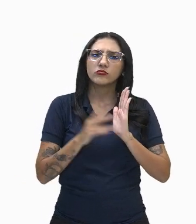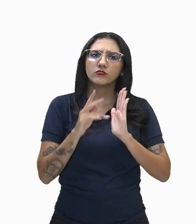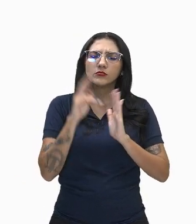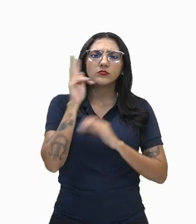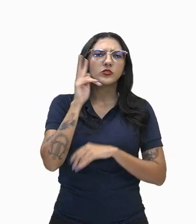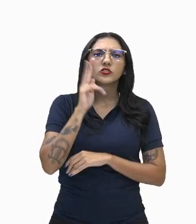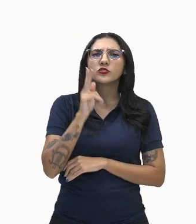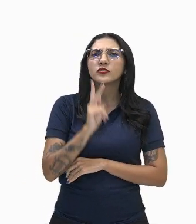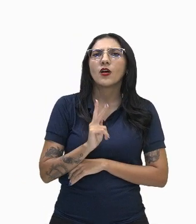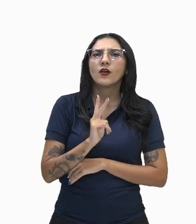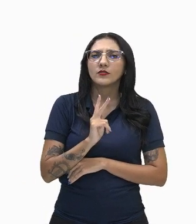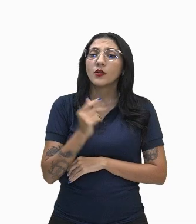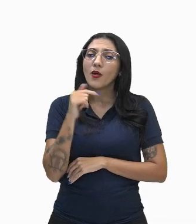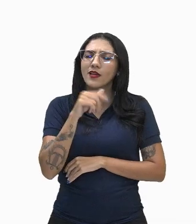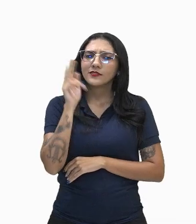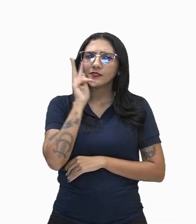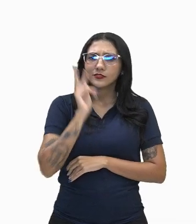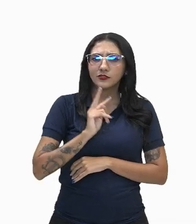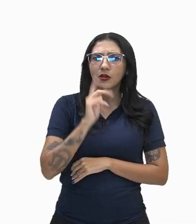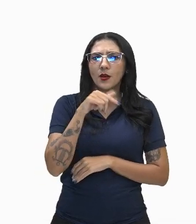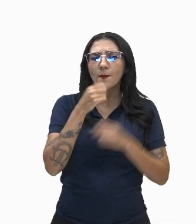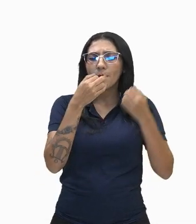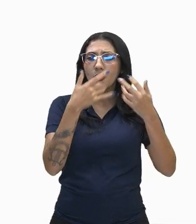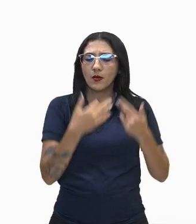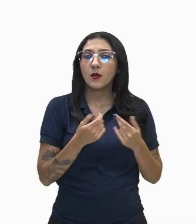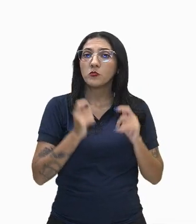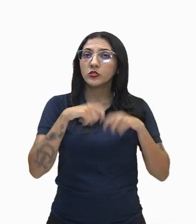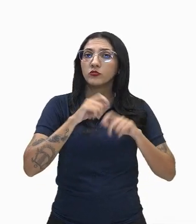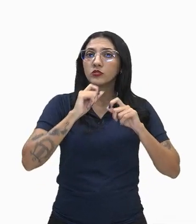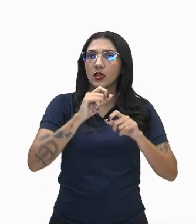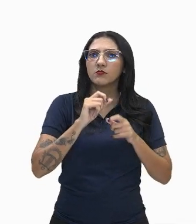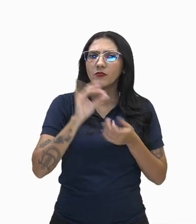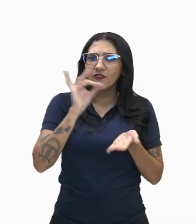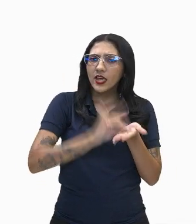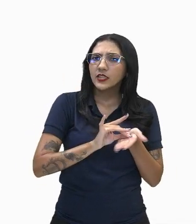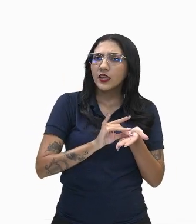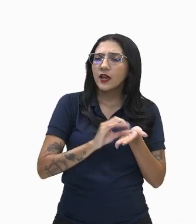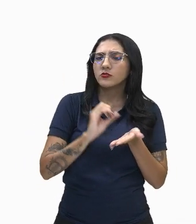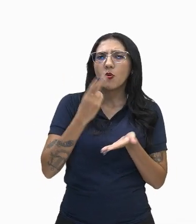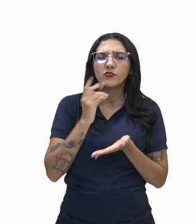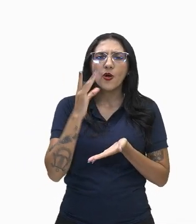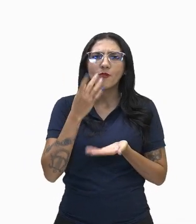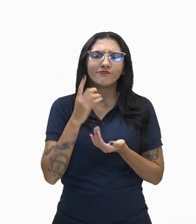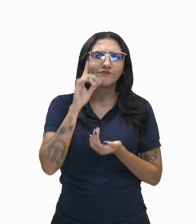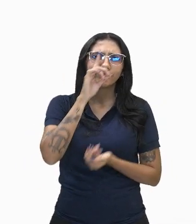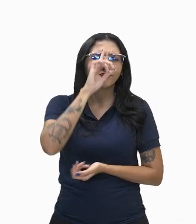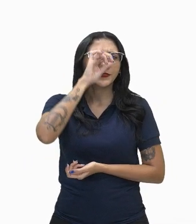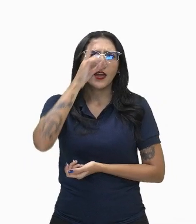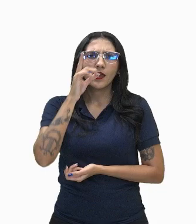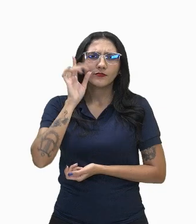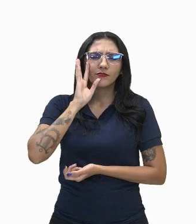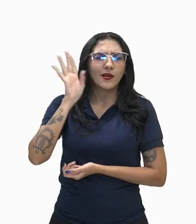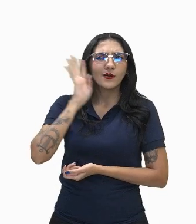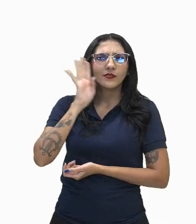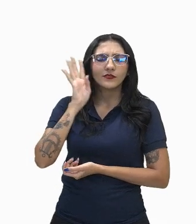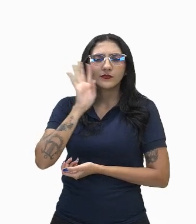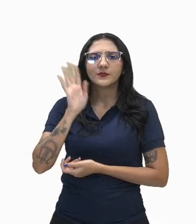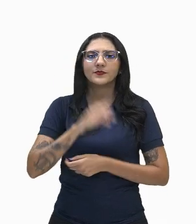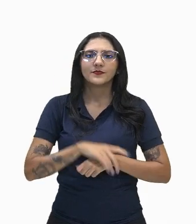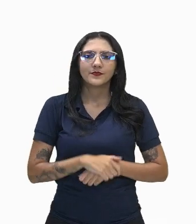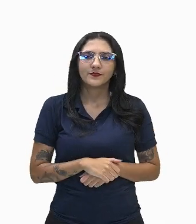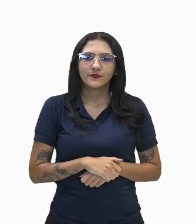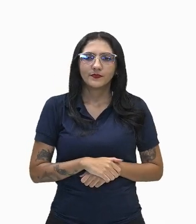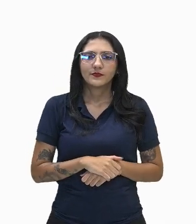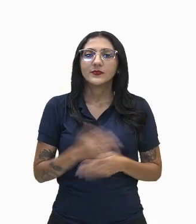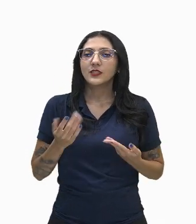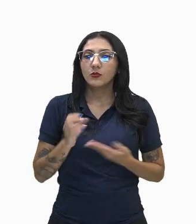história. E essa história, ela pode ser real ou fictícia, imaginária. Então, todas as vezes que